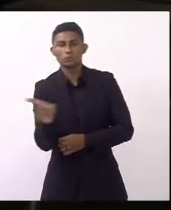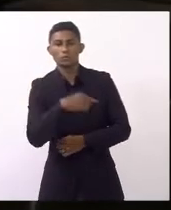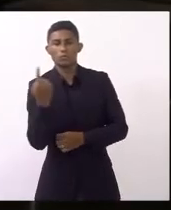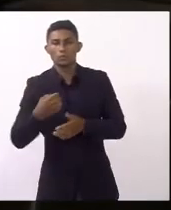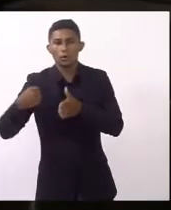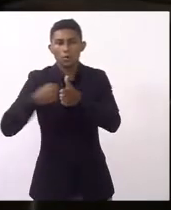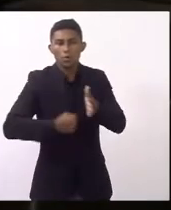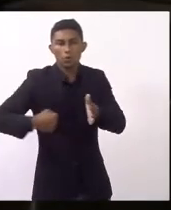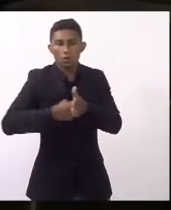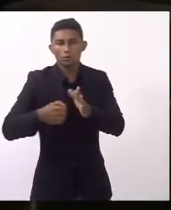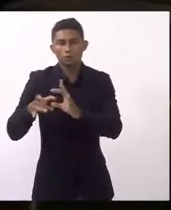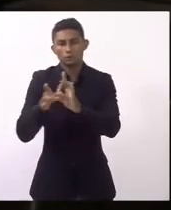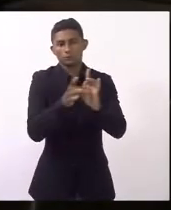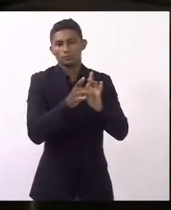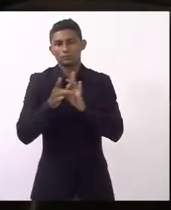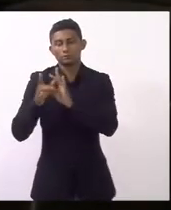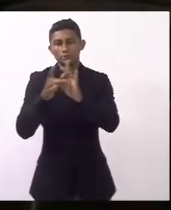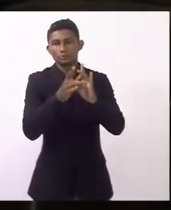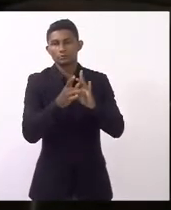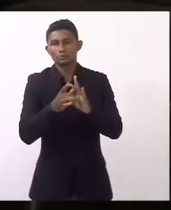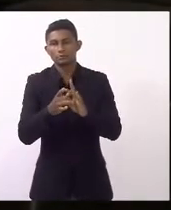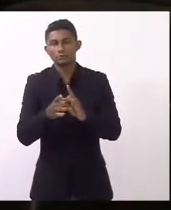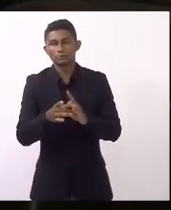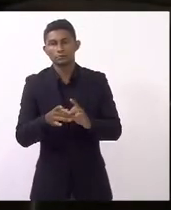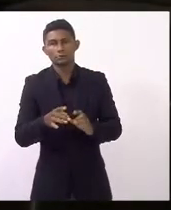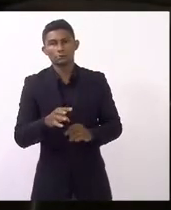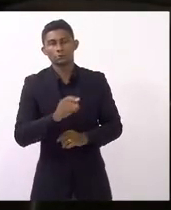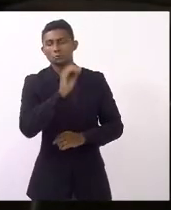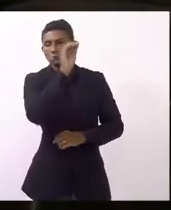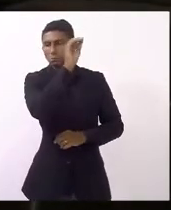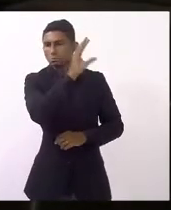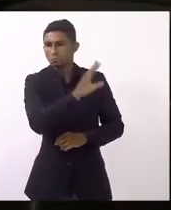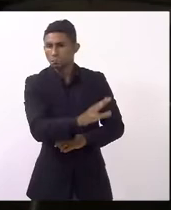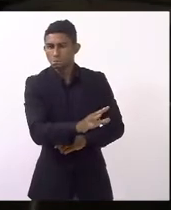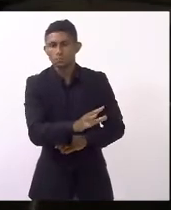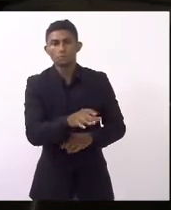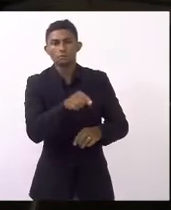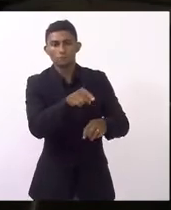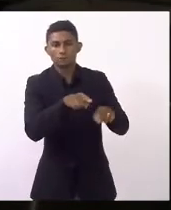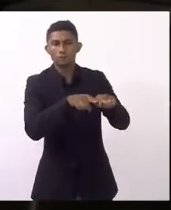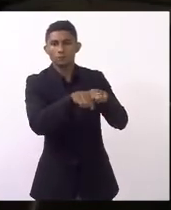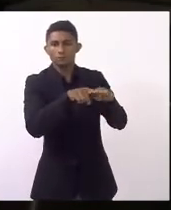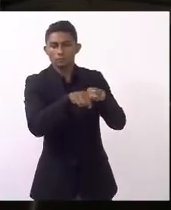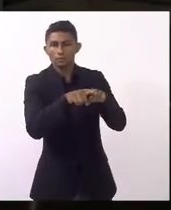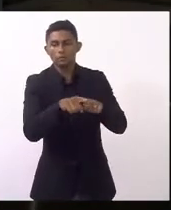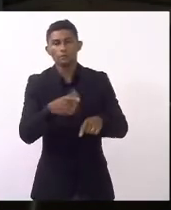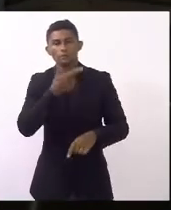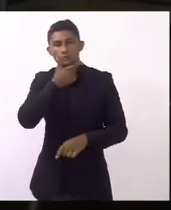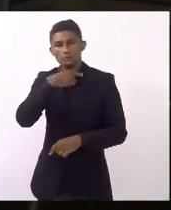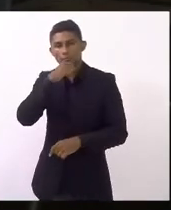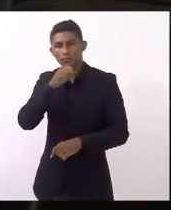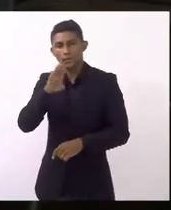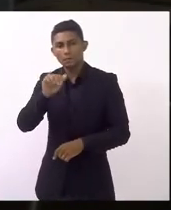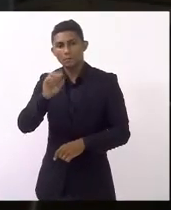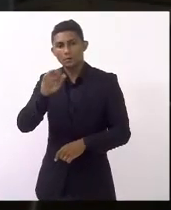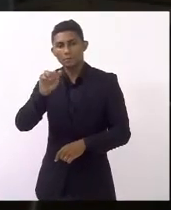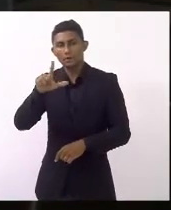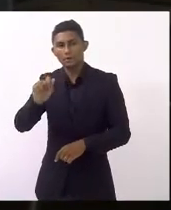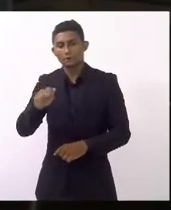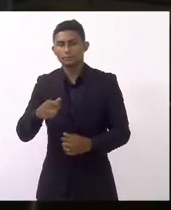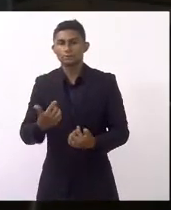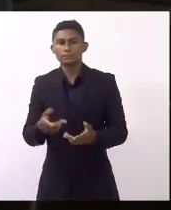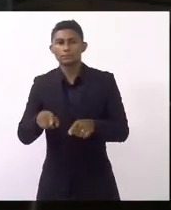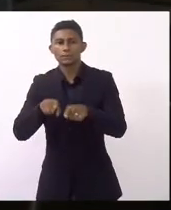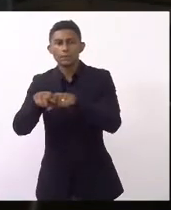minha Bença a Moniz EA Irmandade da Boa Morte meu pai bom bala aos meus irmãos e